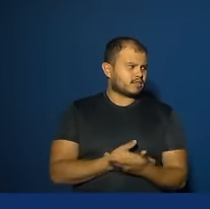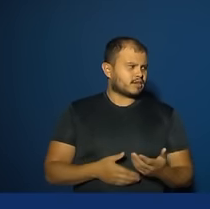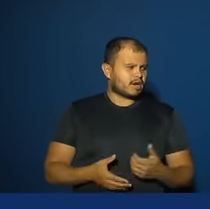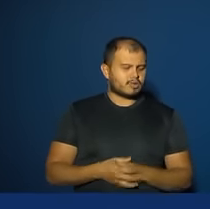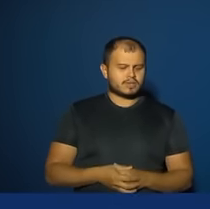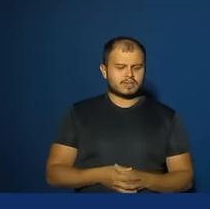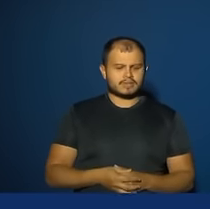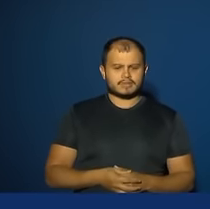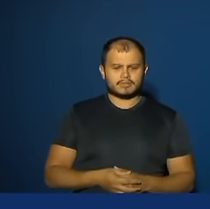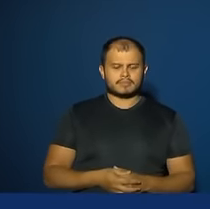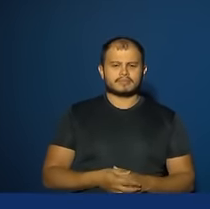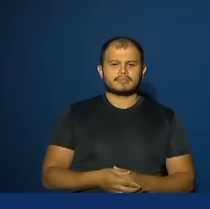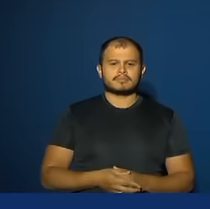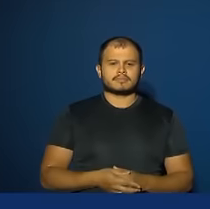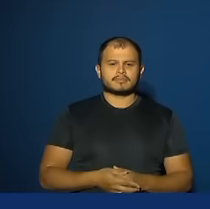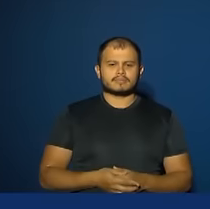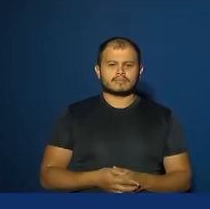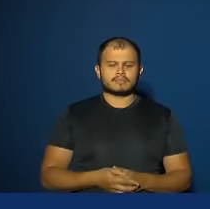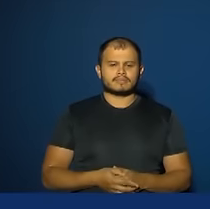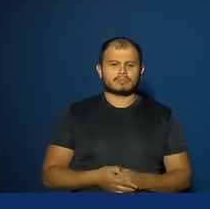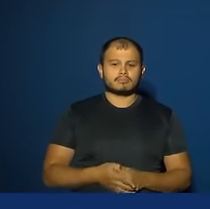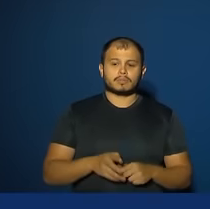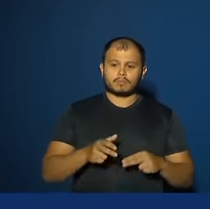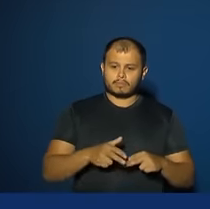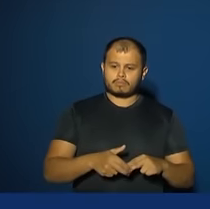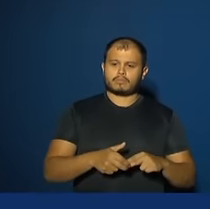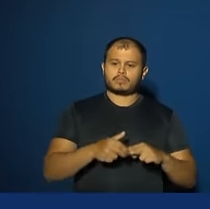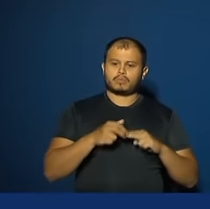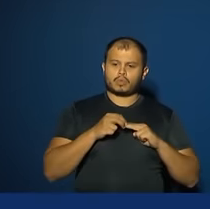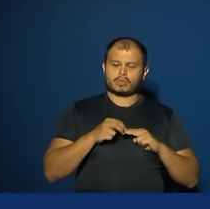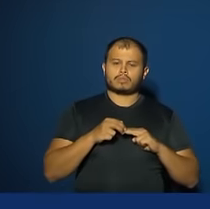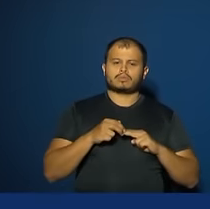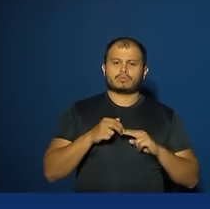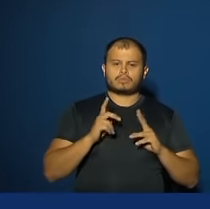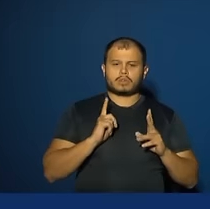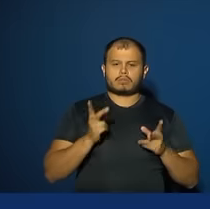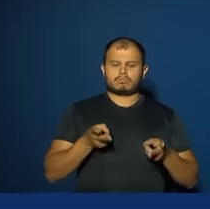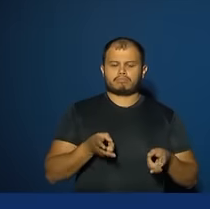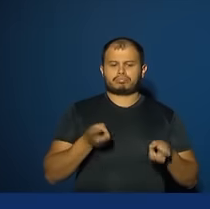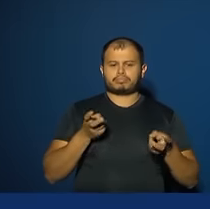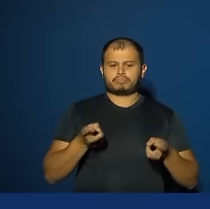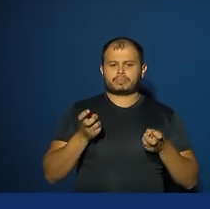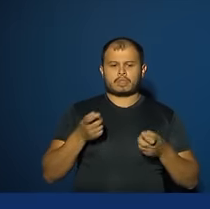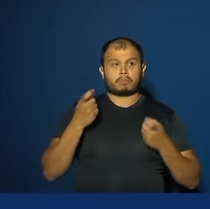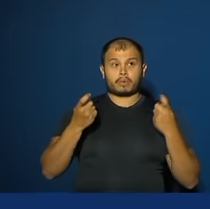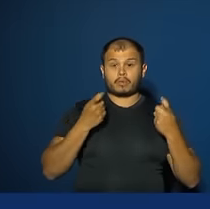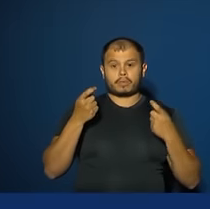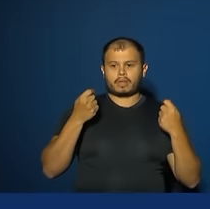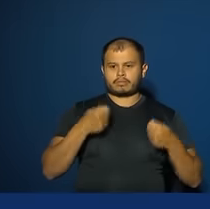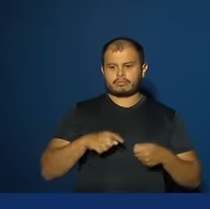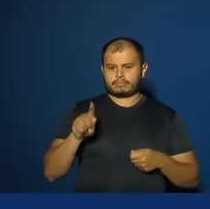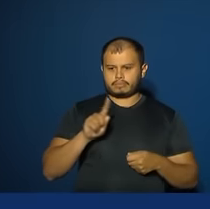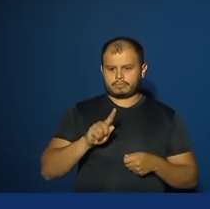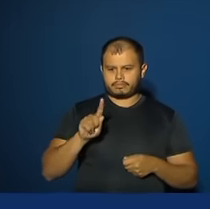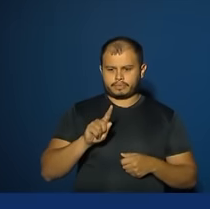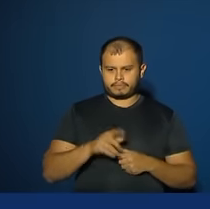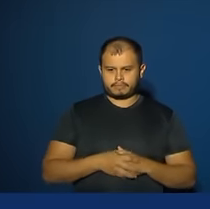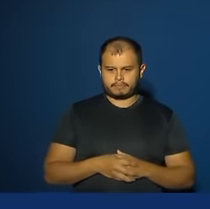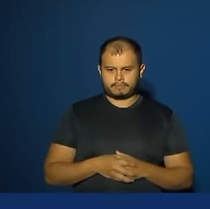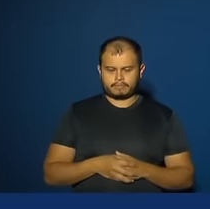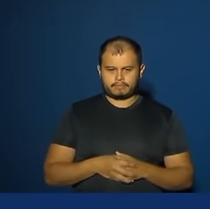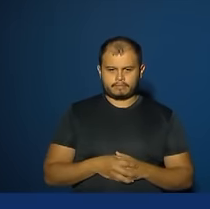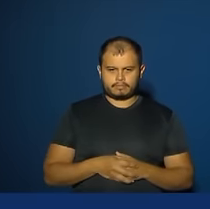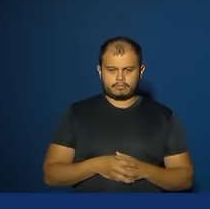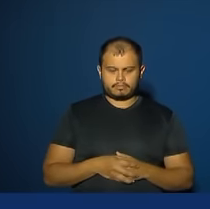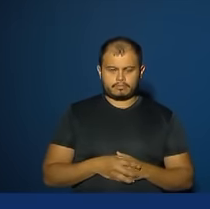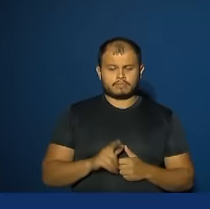tendência consolidada e, portanto, não tem mais, né, a gente não tem mais com o que se preocupar.